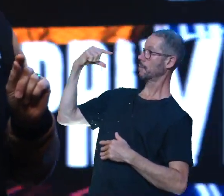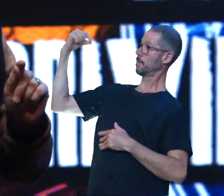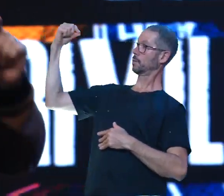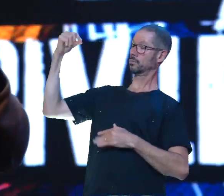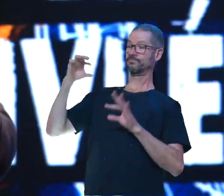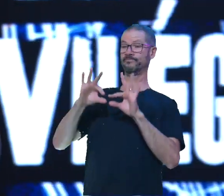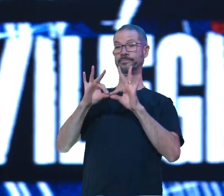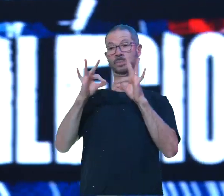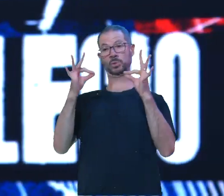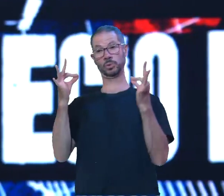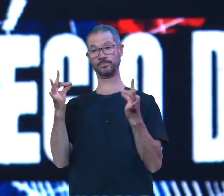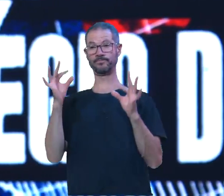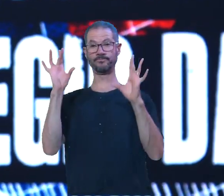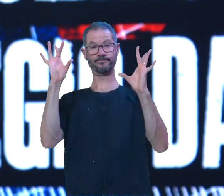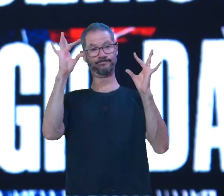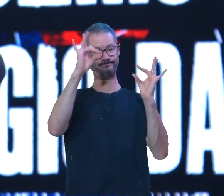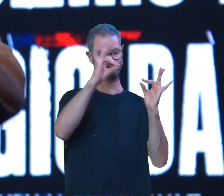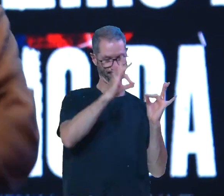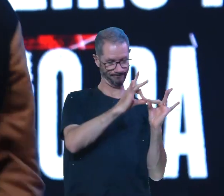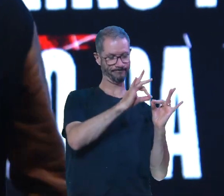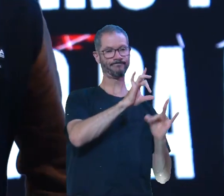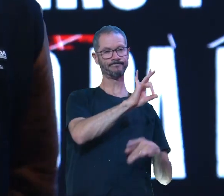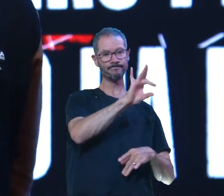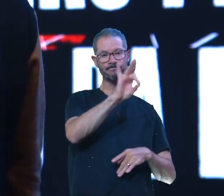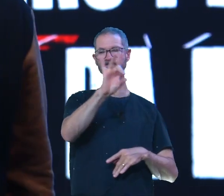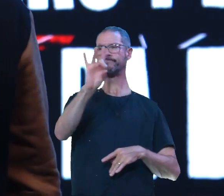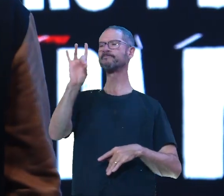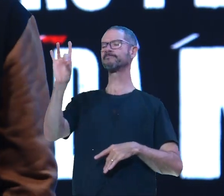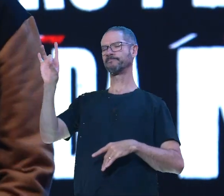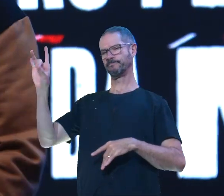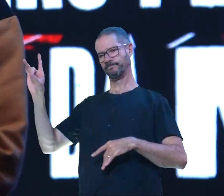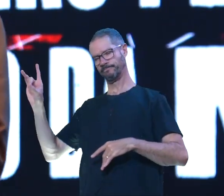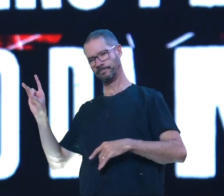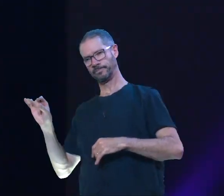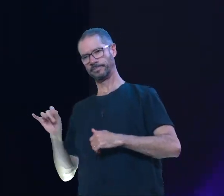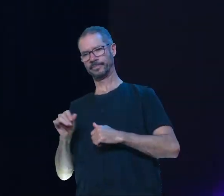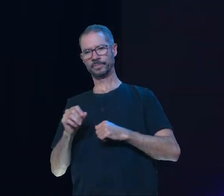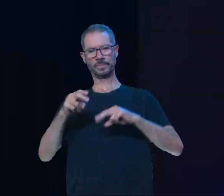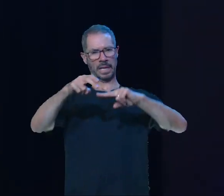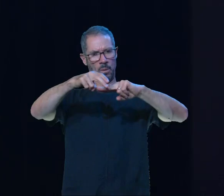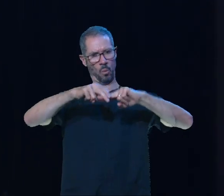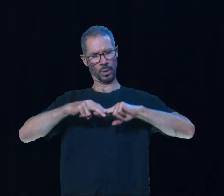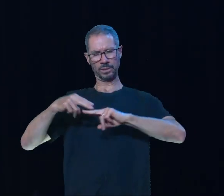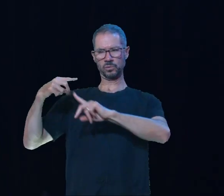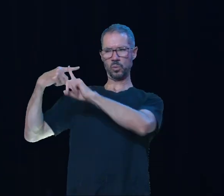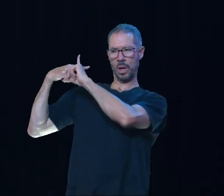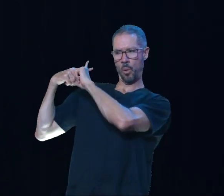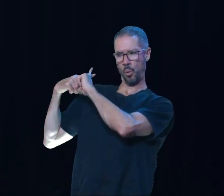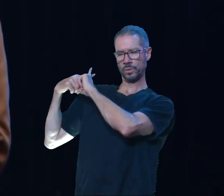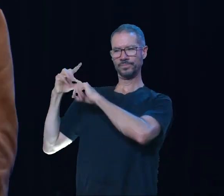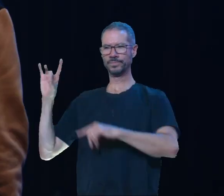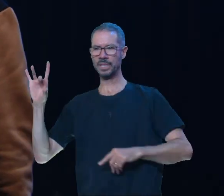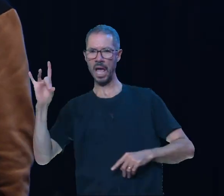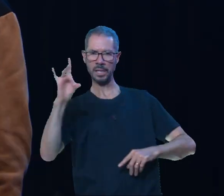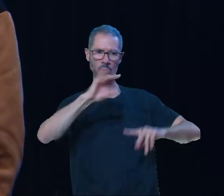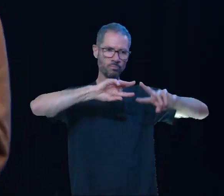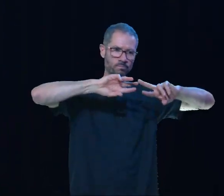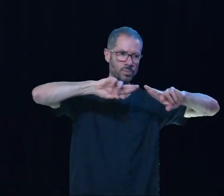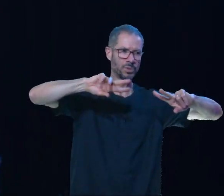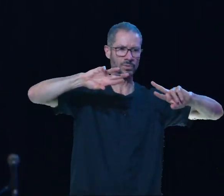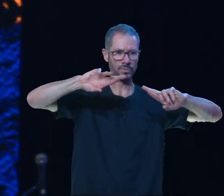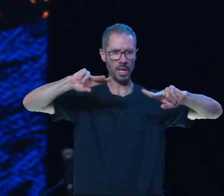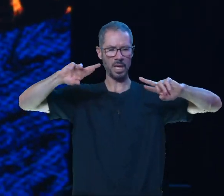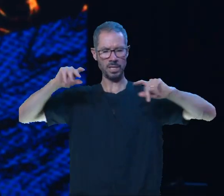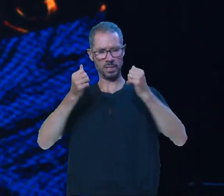singular, específico de cada um de nós. Por isso que a cruz de cada um é diferente.